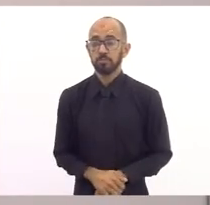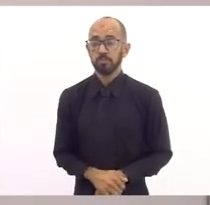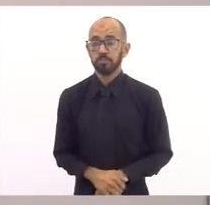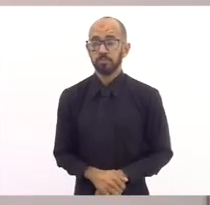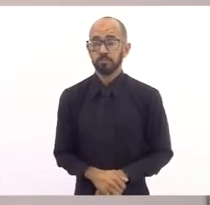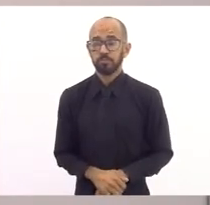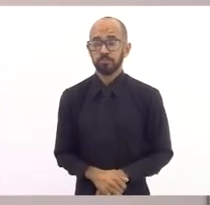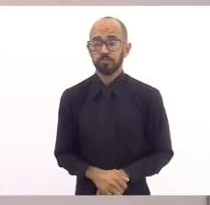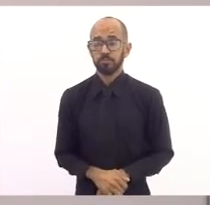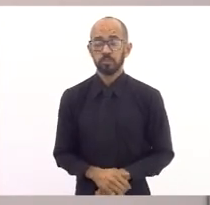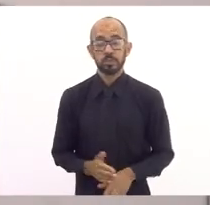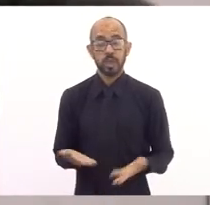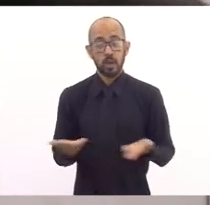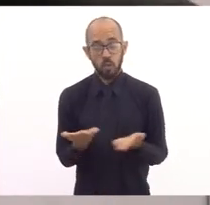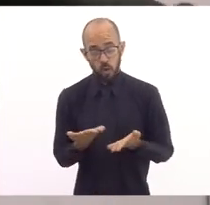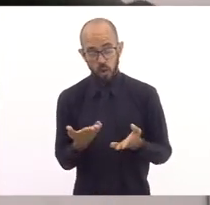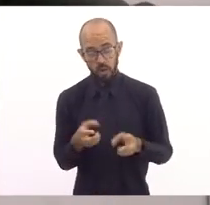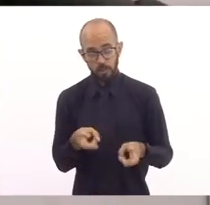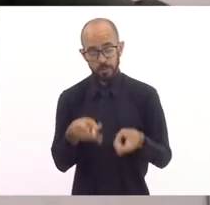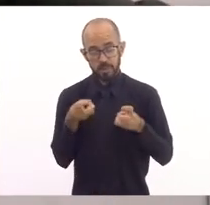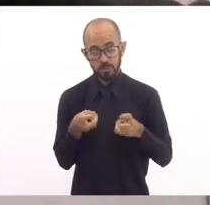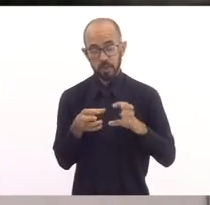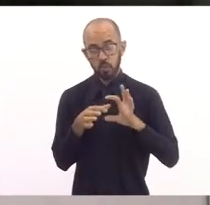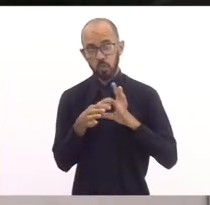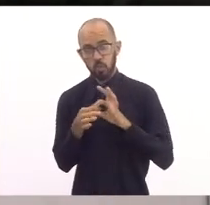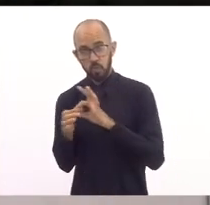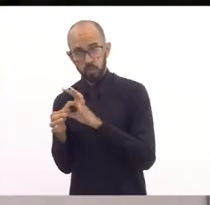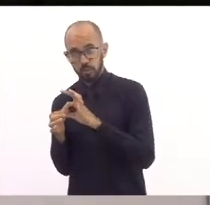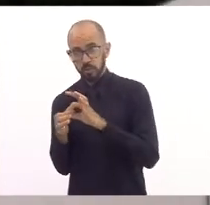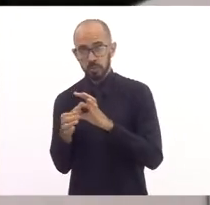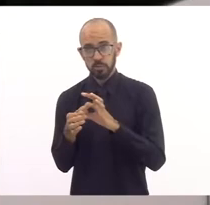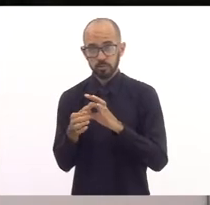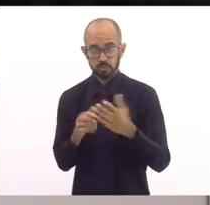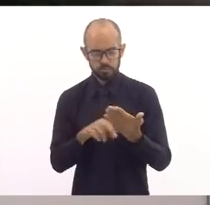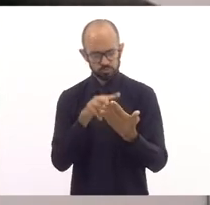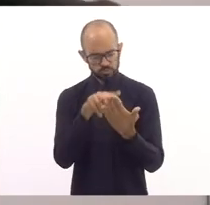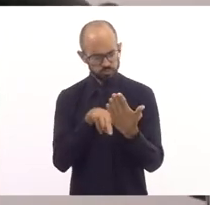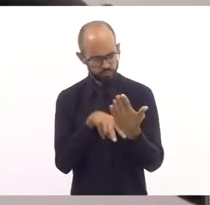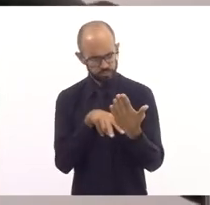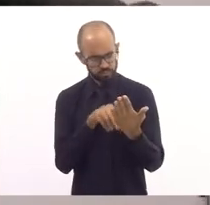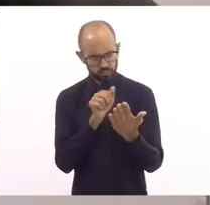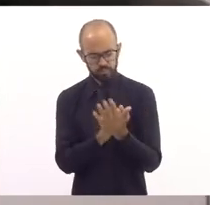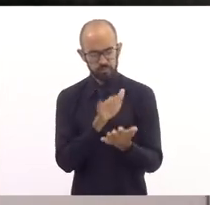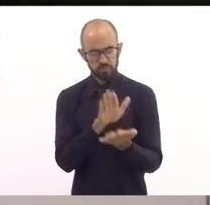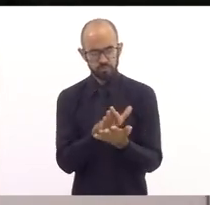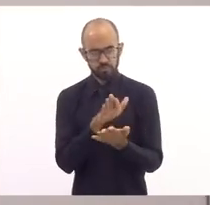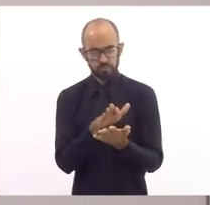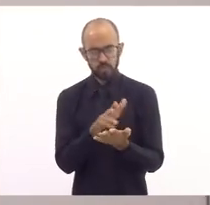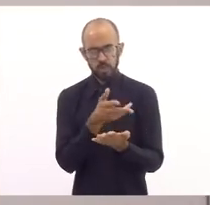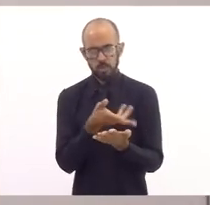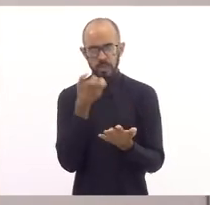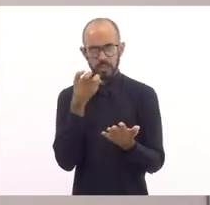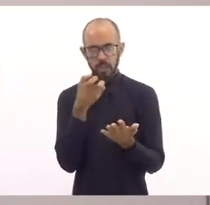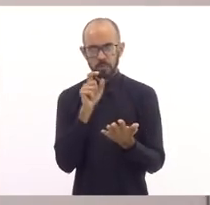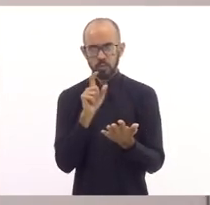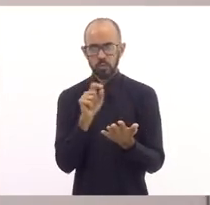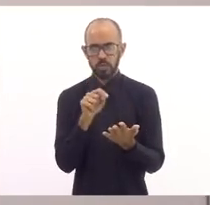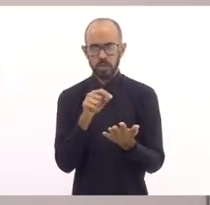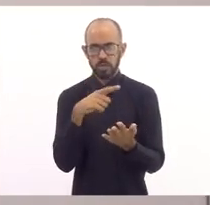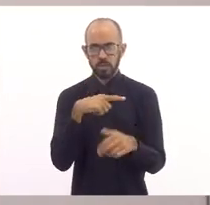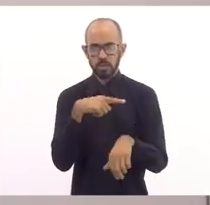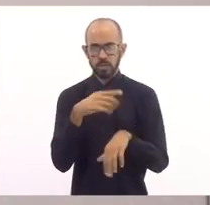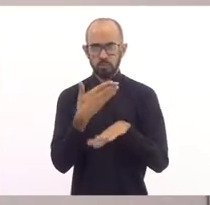e olhando o espelho das multas, né, gente vê que existe uma prática